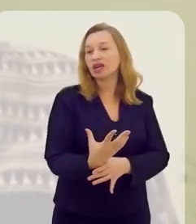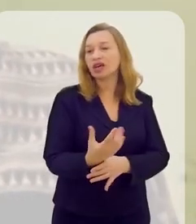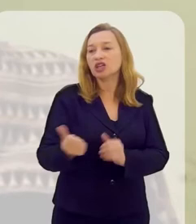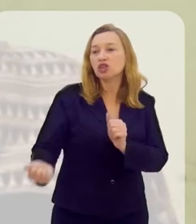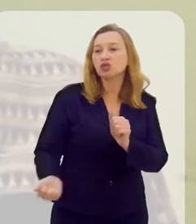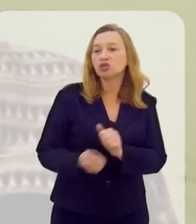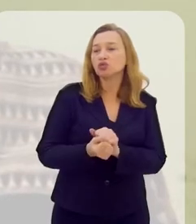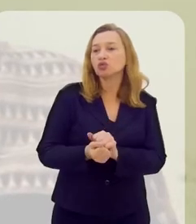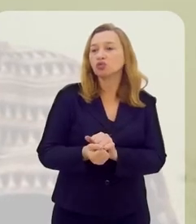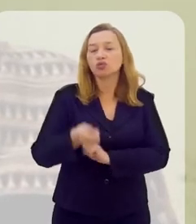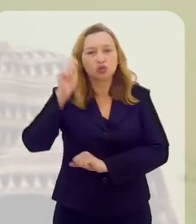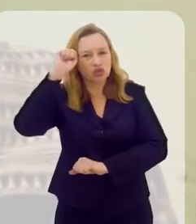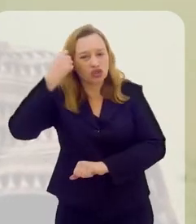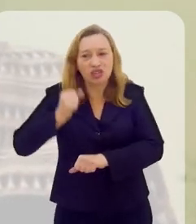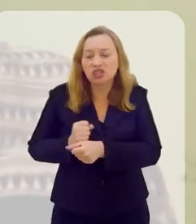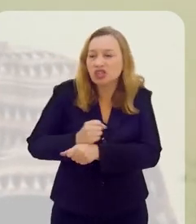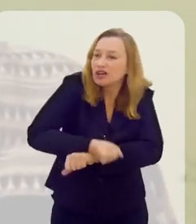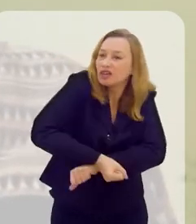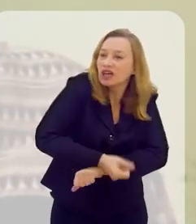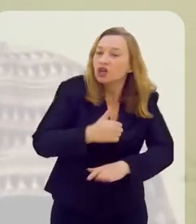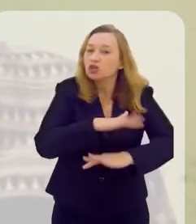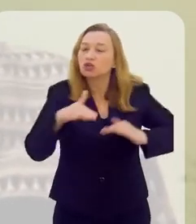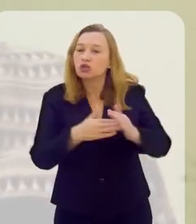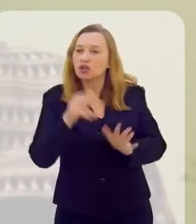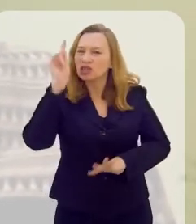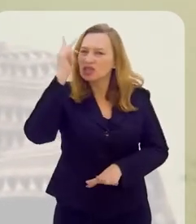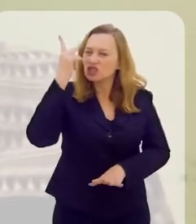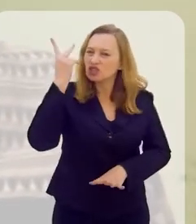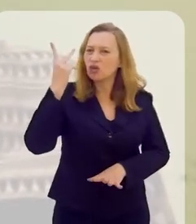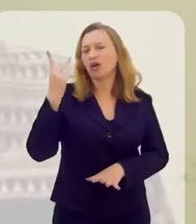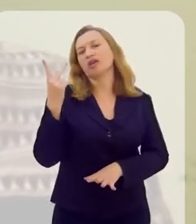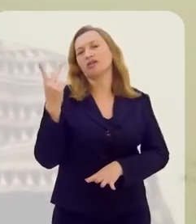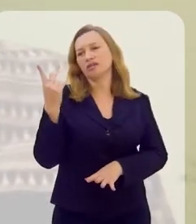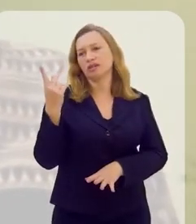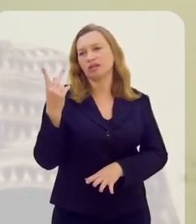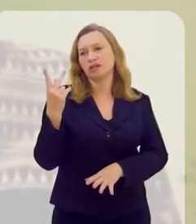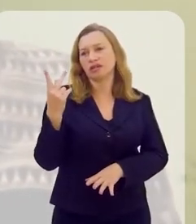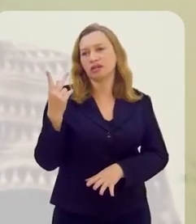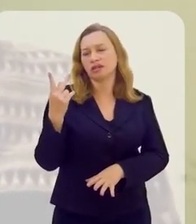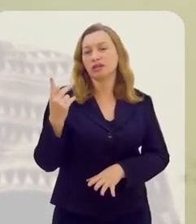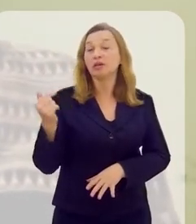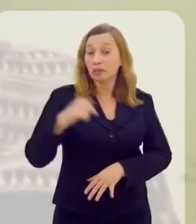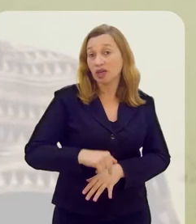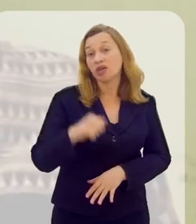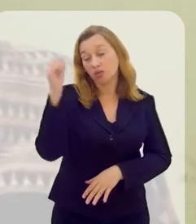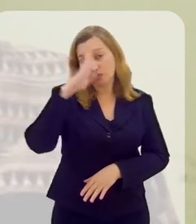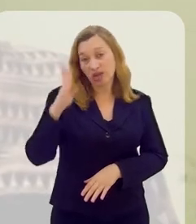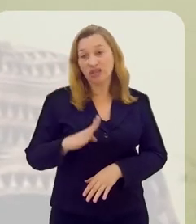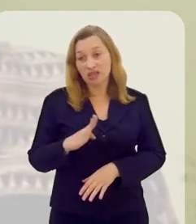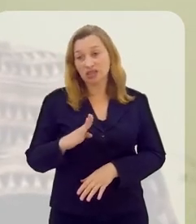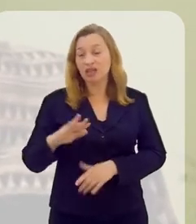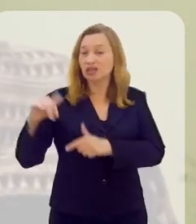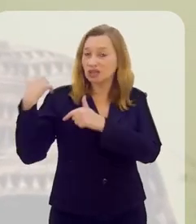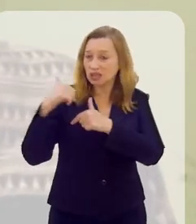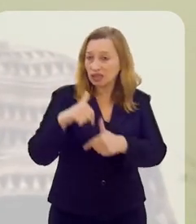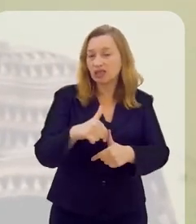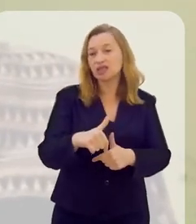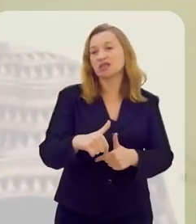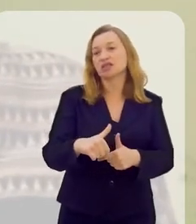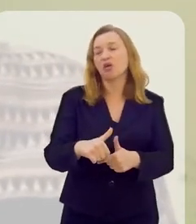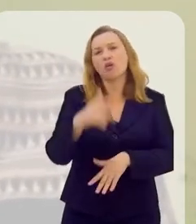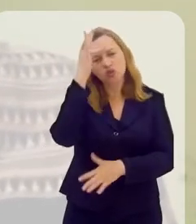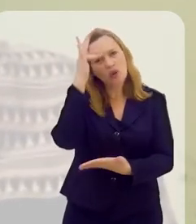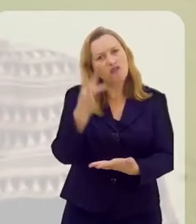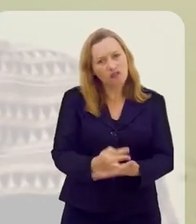com os negros escravizados, né? Que toda essa história que trouxeram aqui para o Brasil a sua tradição,